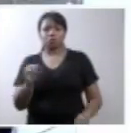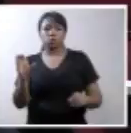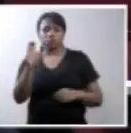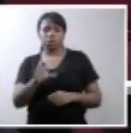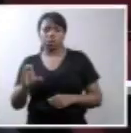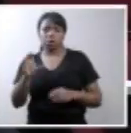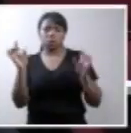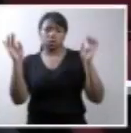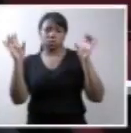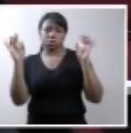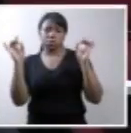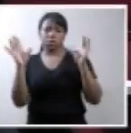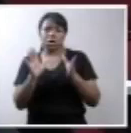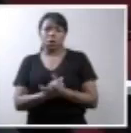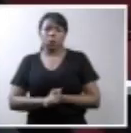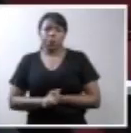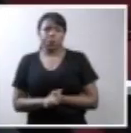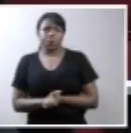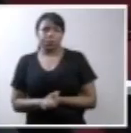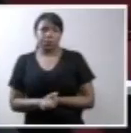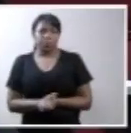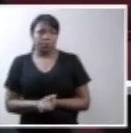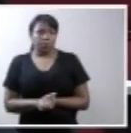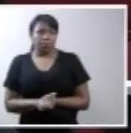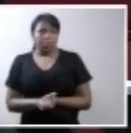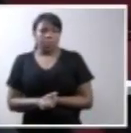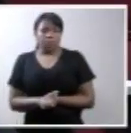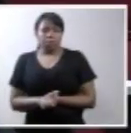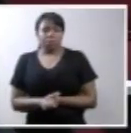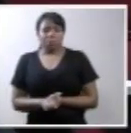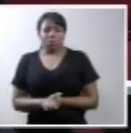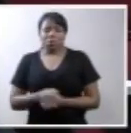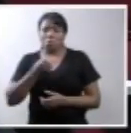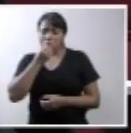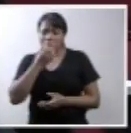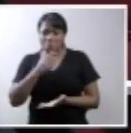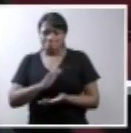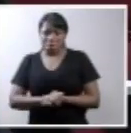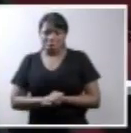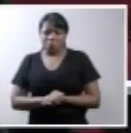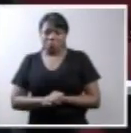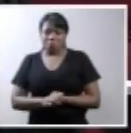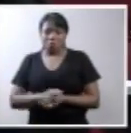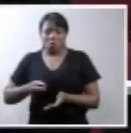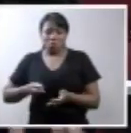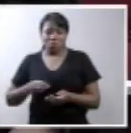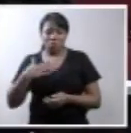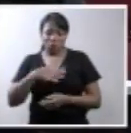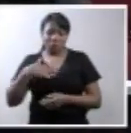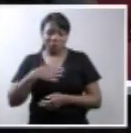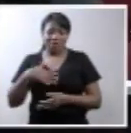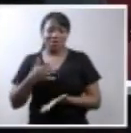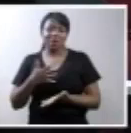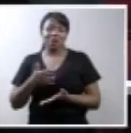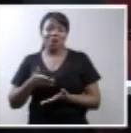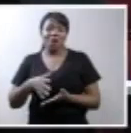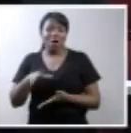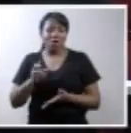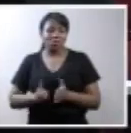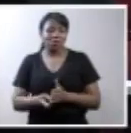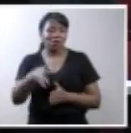ciência especial dout Eu Eu pediria a vossa excelência para concluir continuaríamos